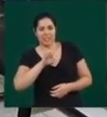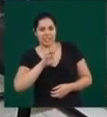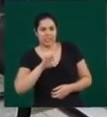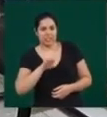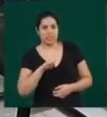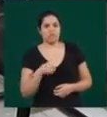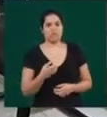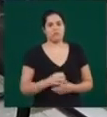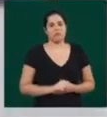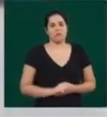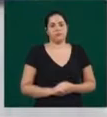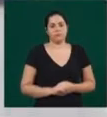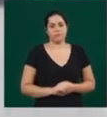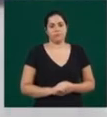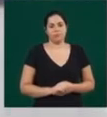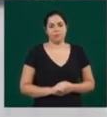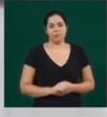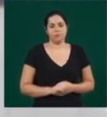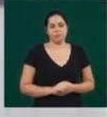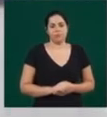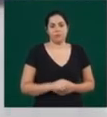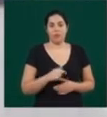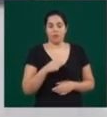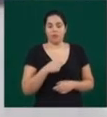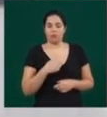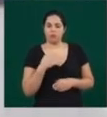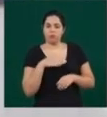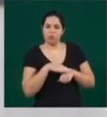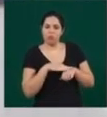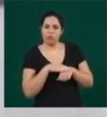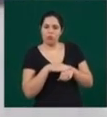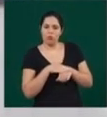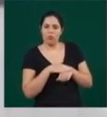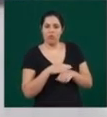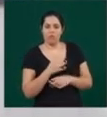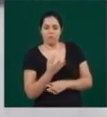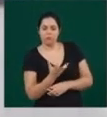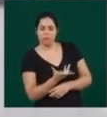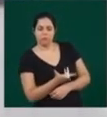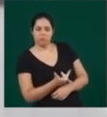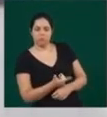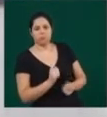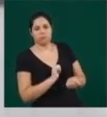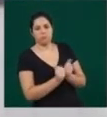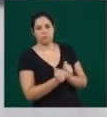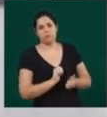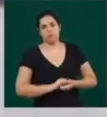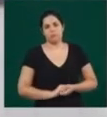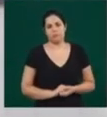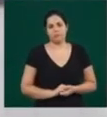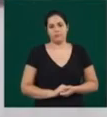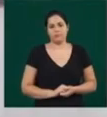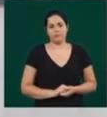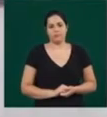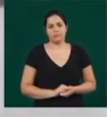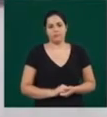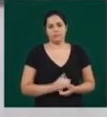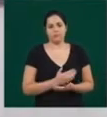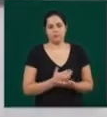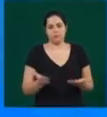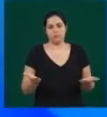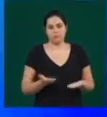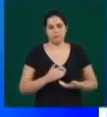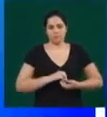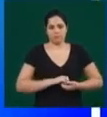cura, mas tem tratamento. No estúdio, vamos conversar sobre assédio no esporte. Essas e outras informações, a partir de agora, no TVU